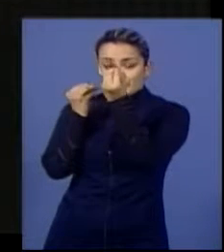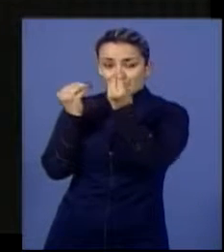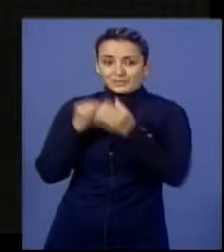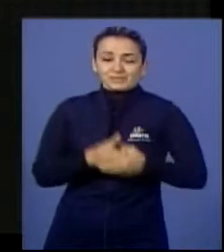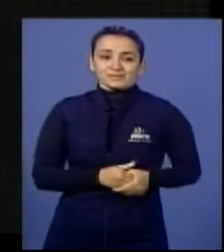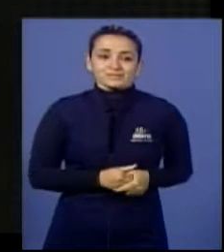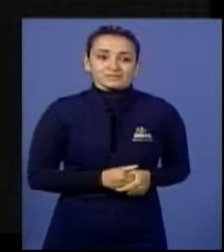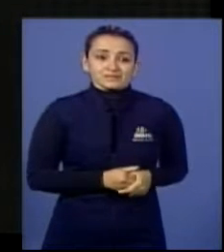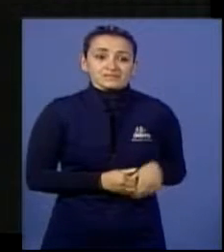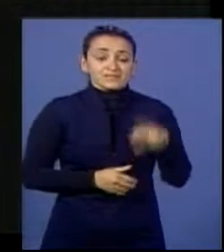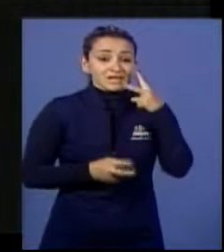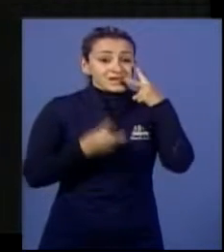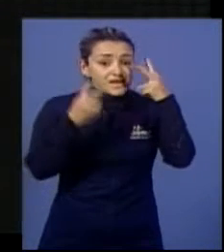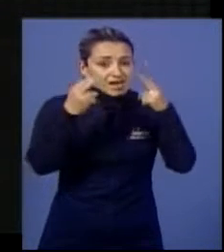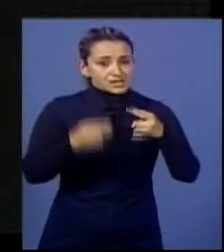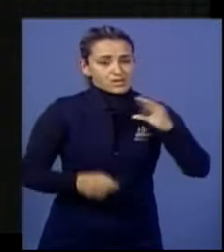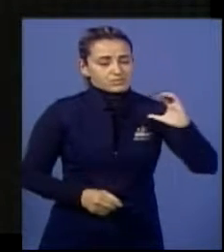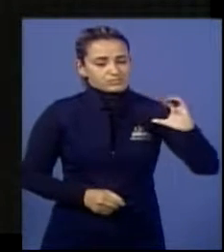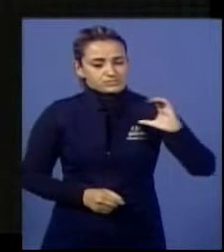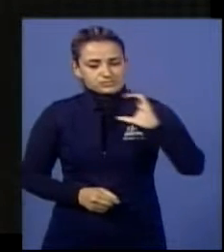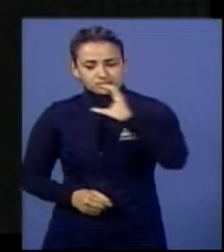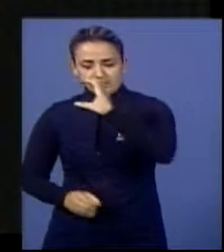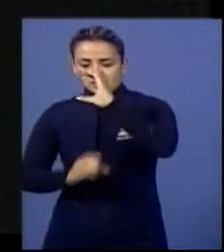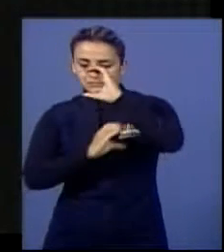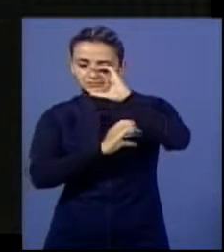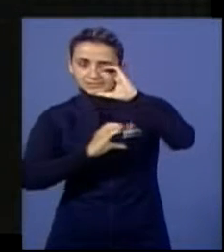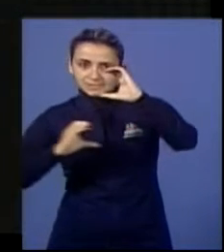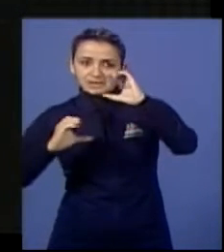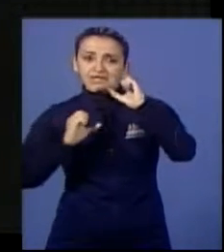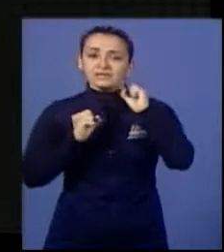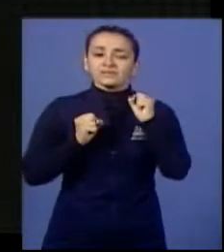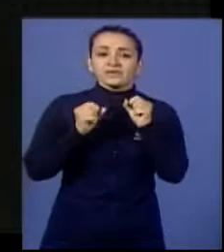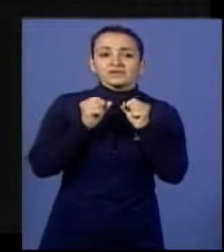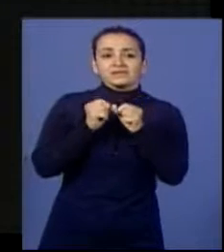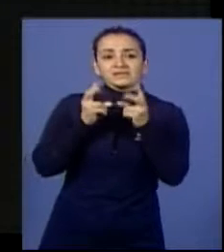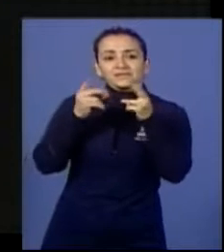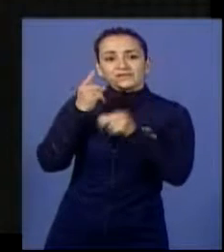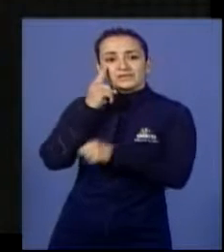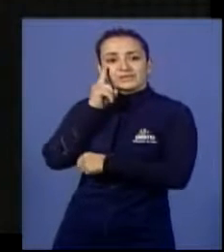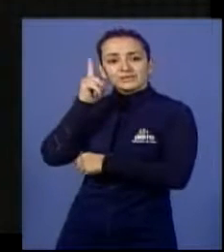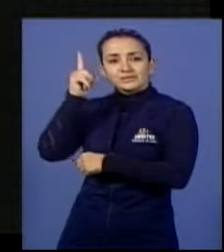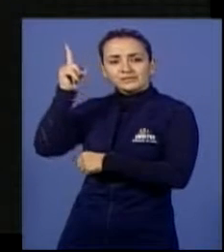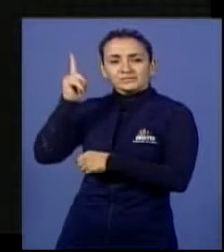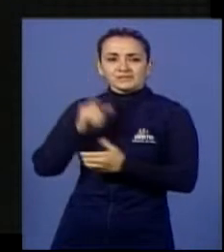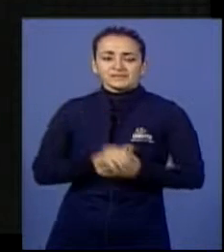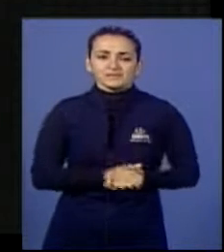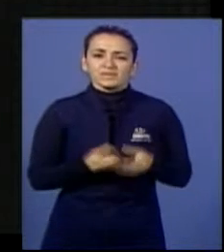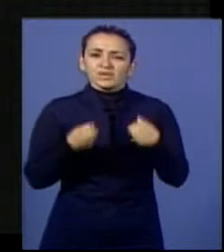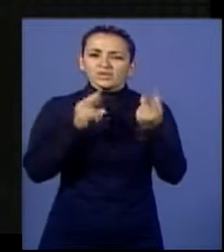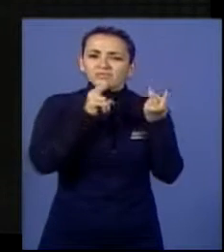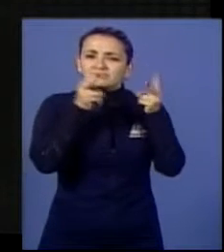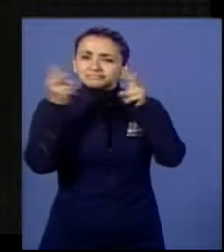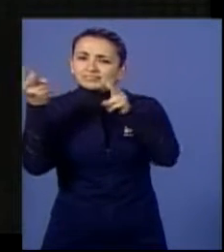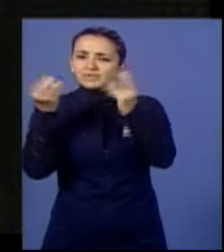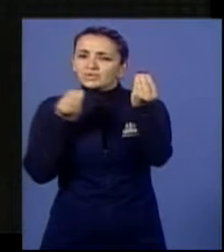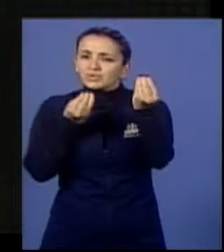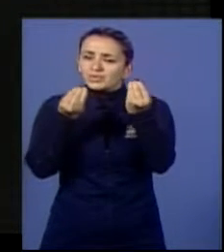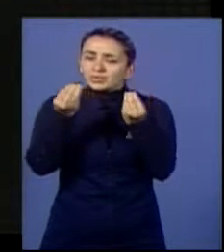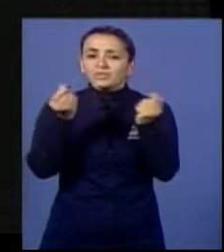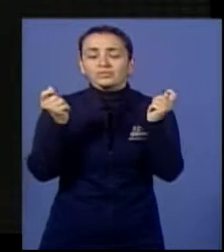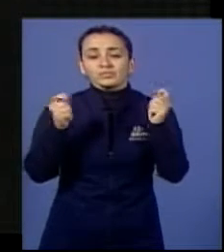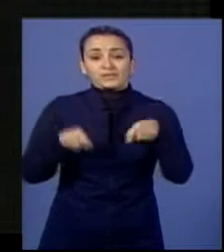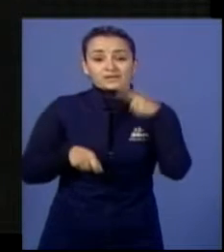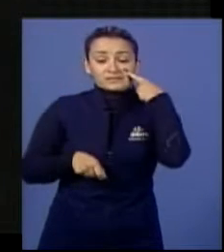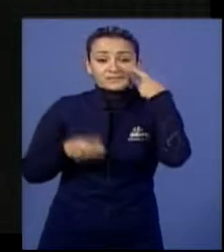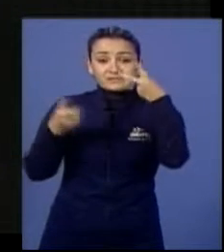essa mesma estrutura pode ser representada dessa forma aqui. Aí você vai traduzir, traduzir o quê?